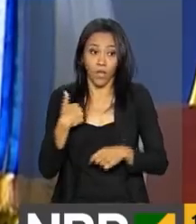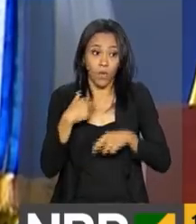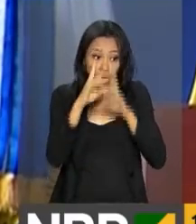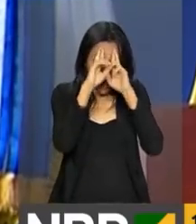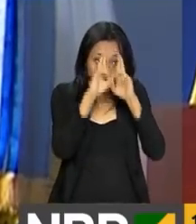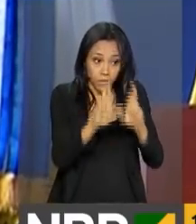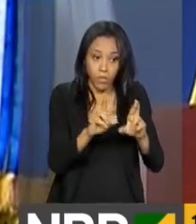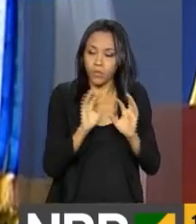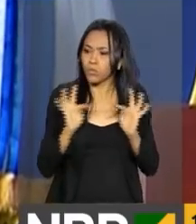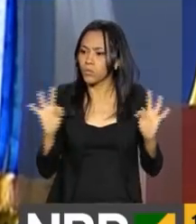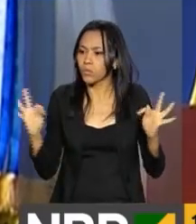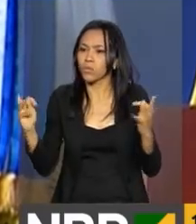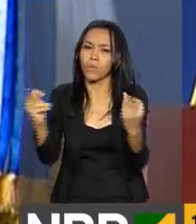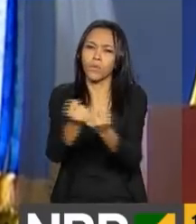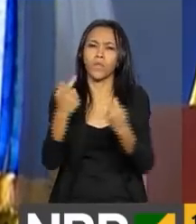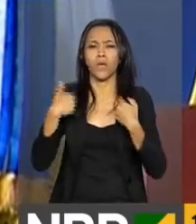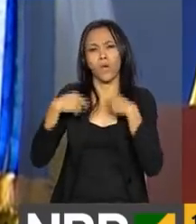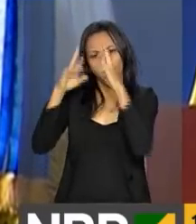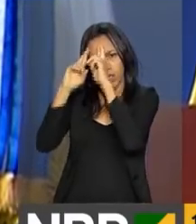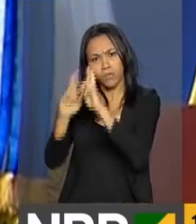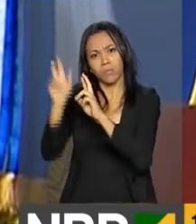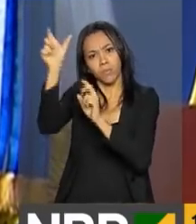instituições. Eu respeito as pessoas,